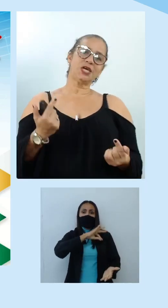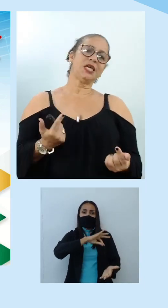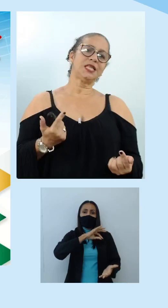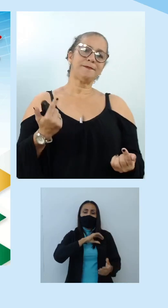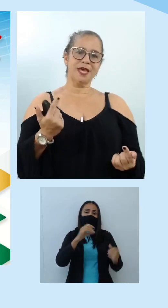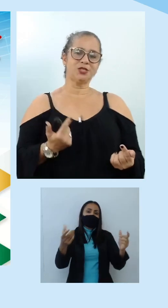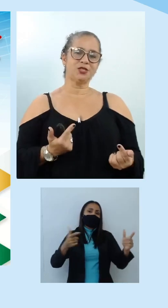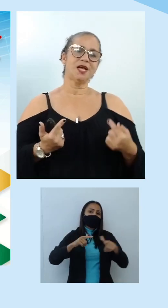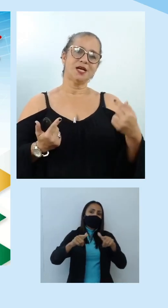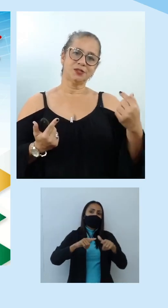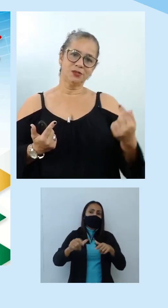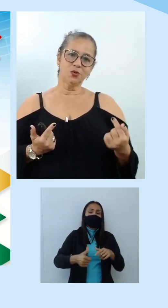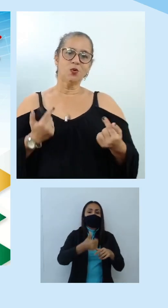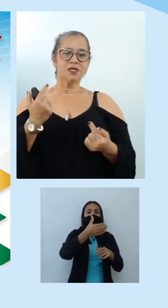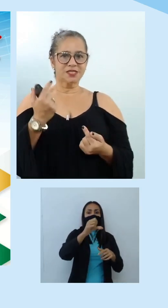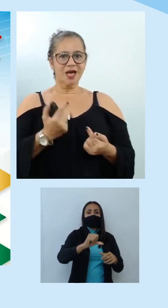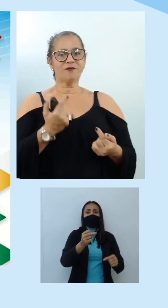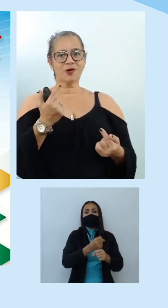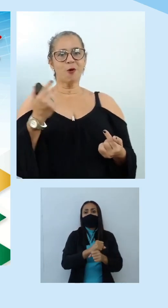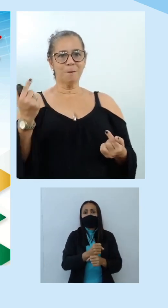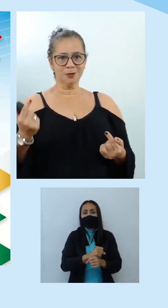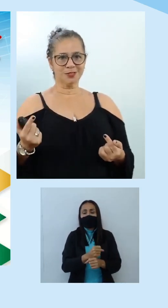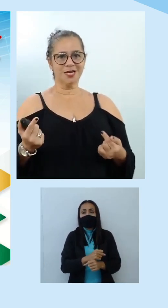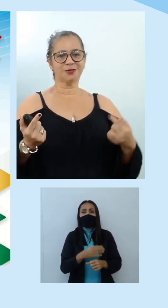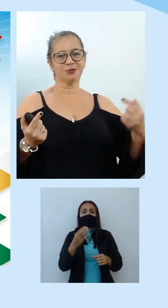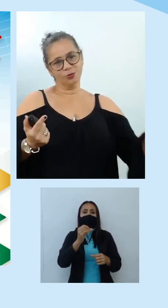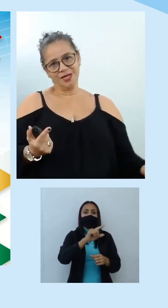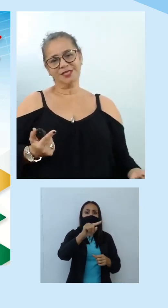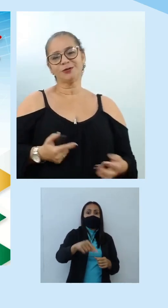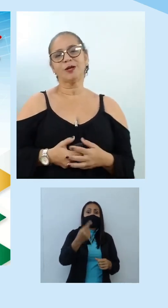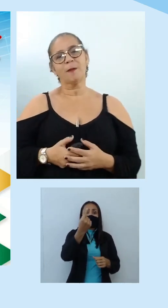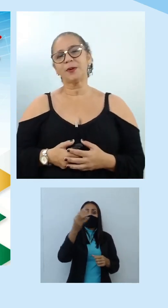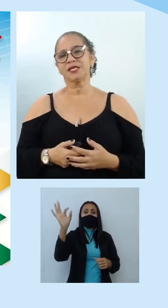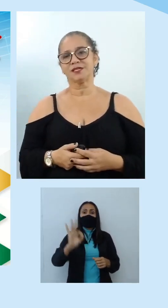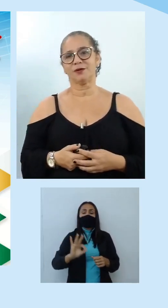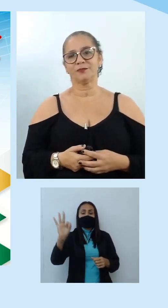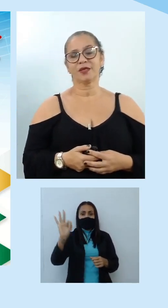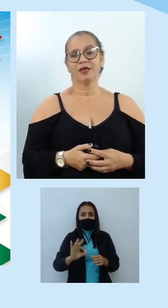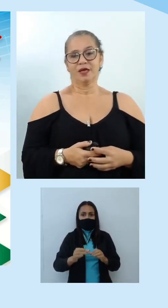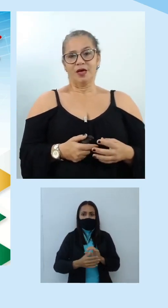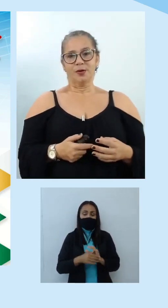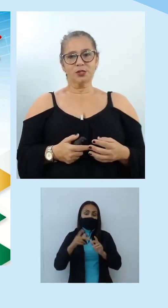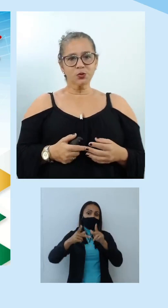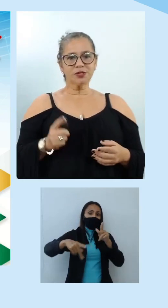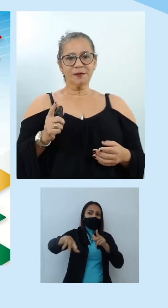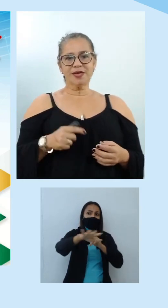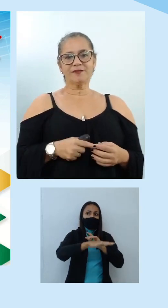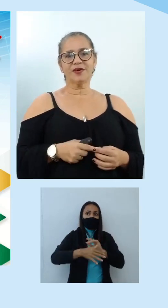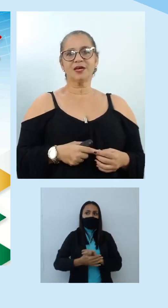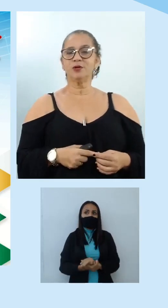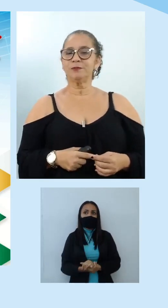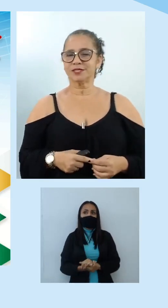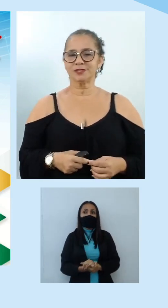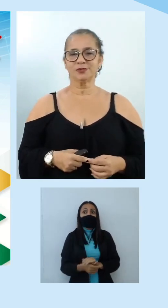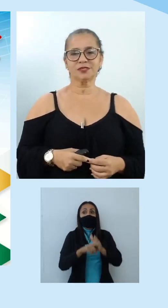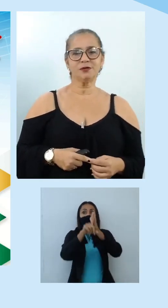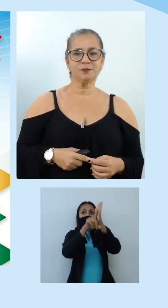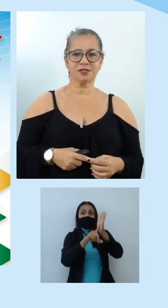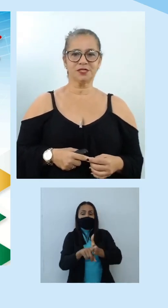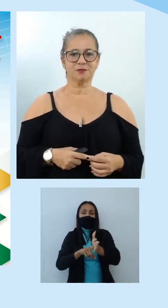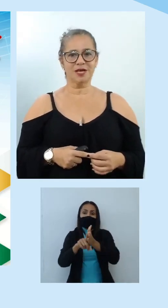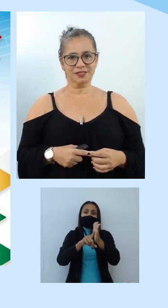mês de renda média do 0,1% do mais rico da população. Estudo também revela que no Brasil,